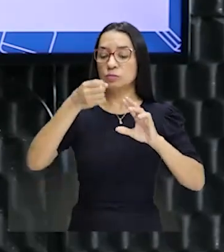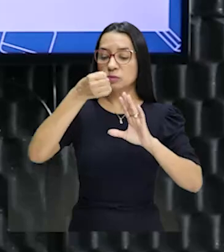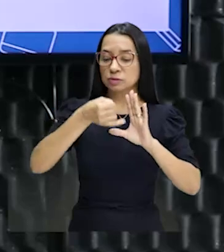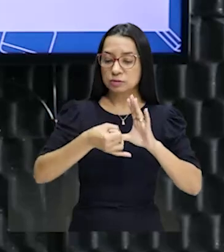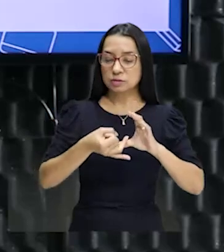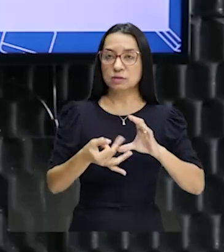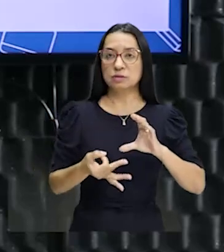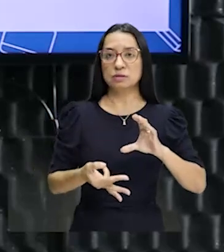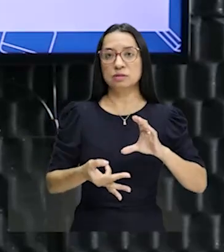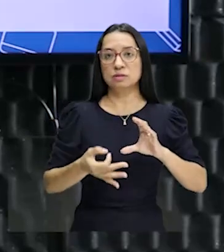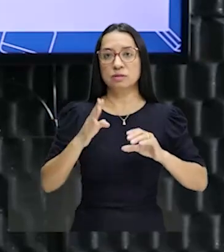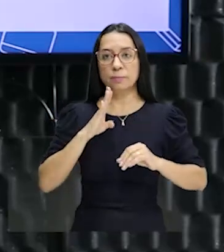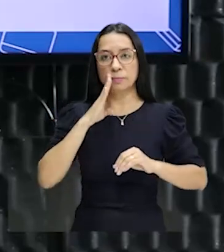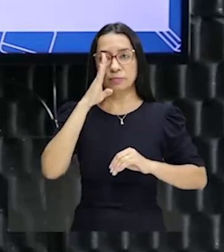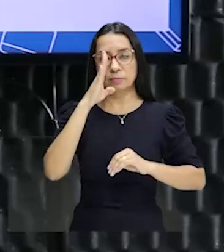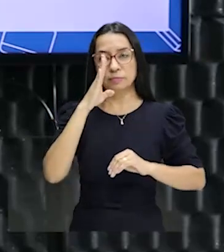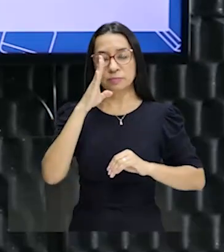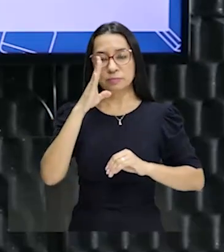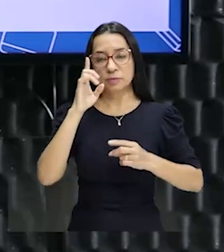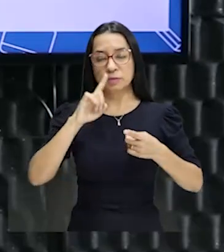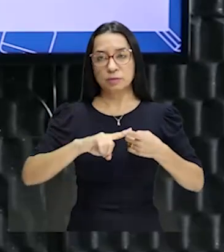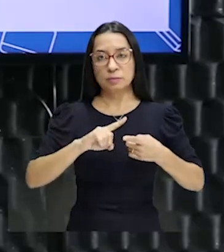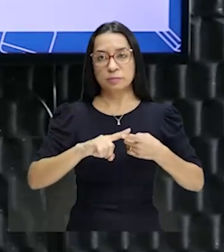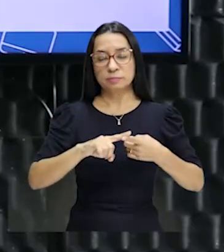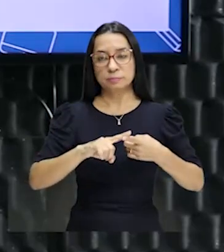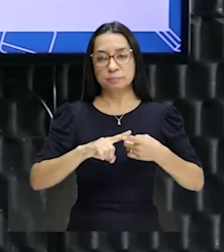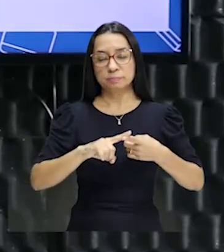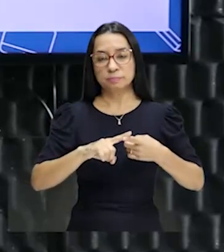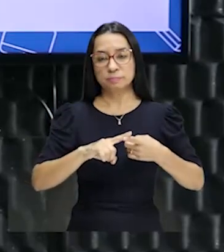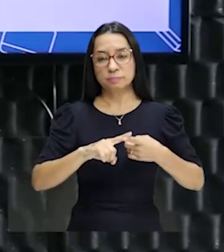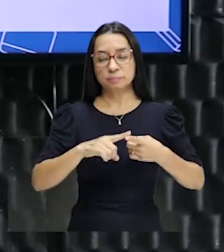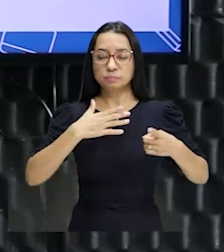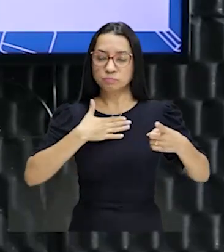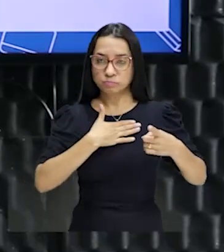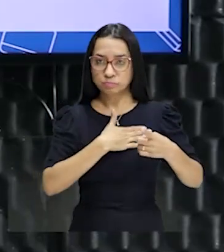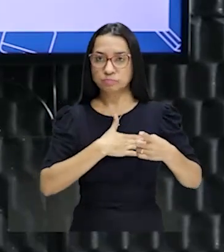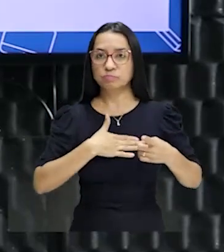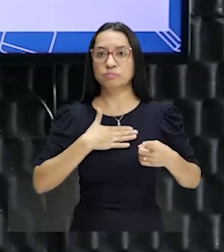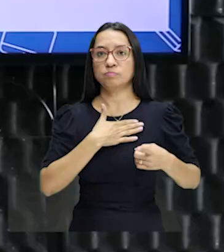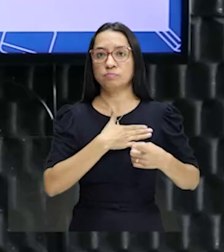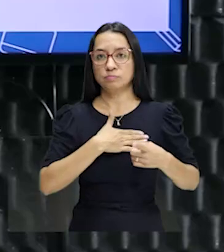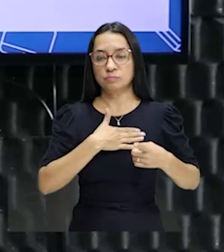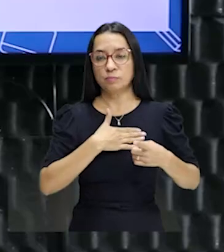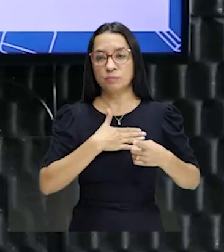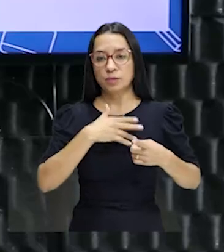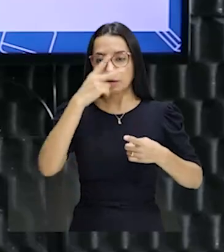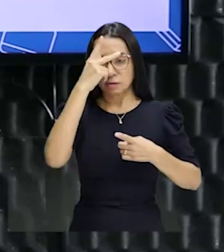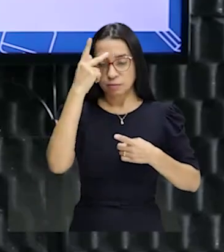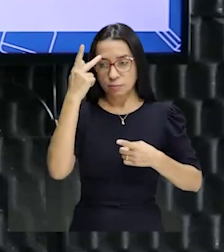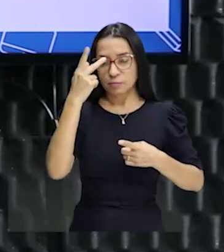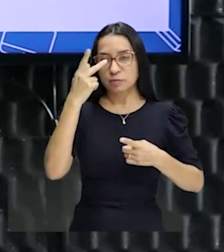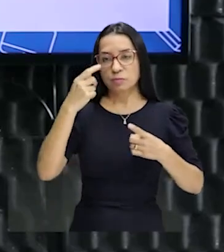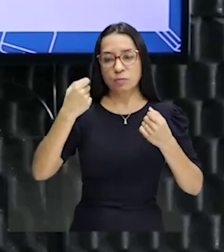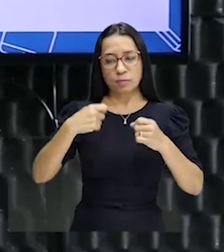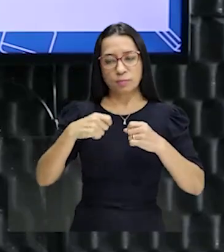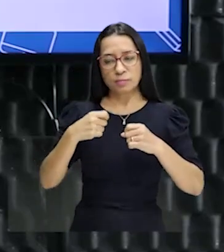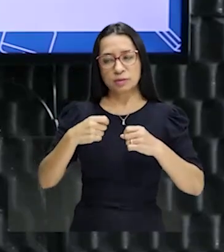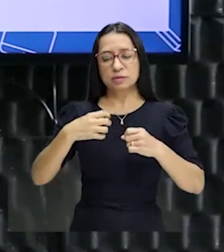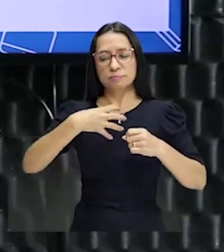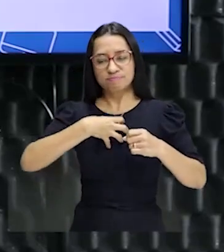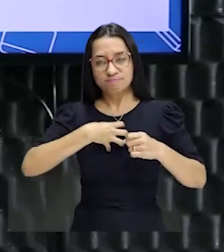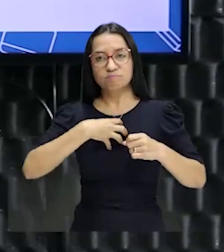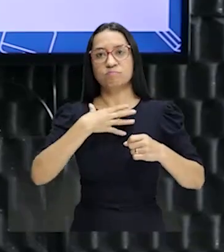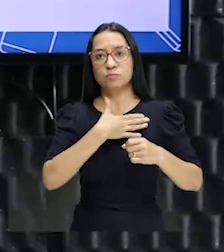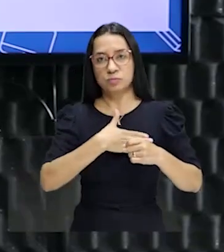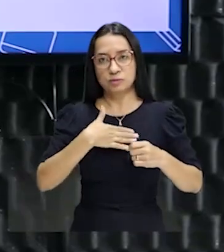características principais. Elas devem ser prazerosas, o indivíduo ele tem que sentir prazer,